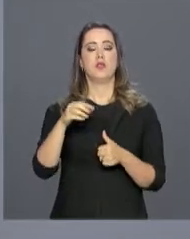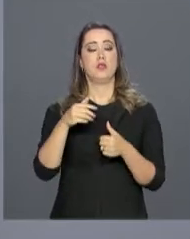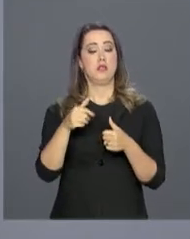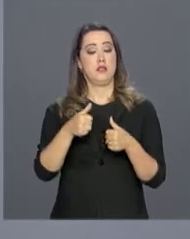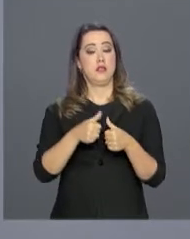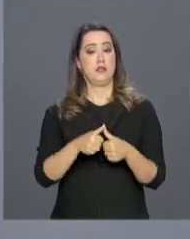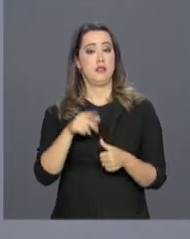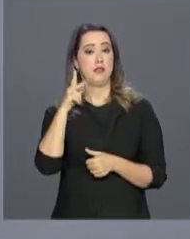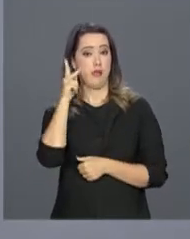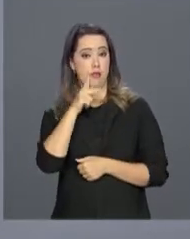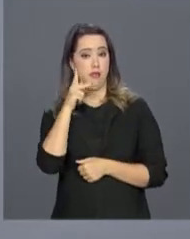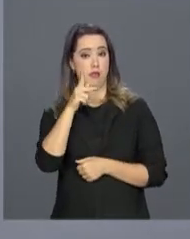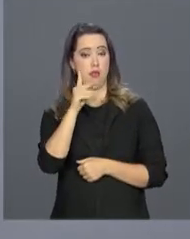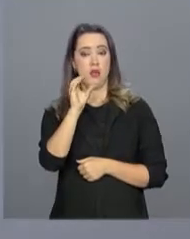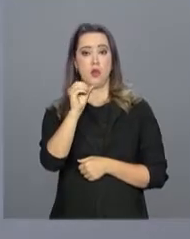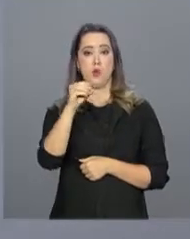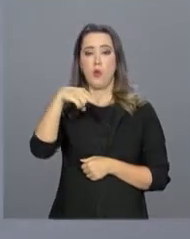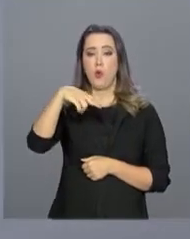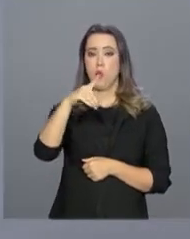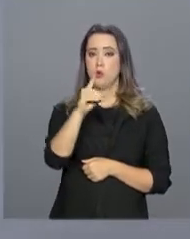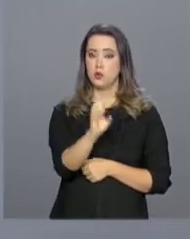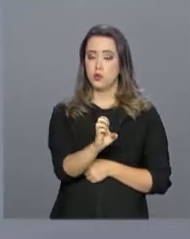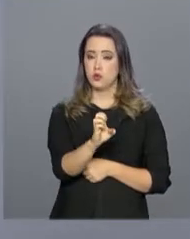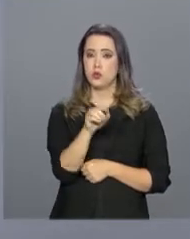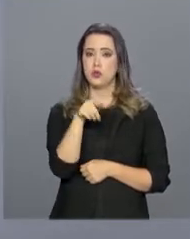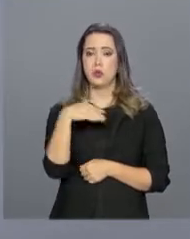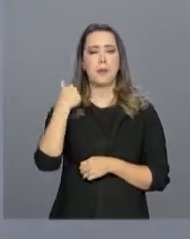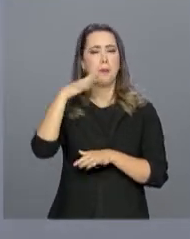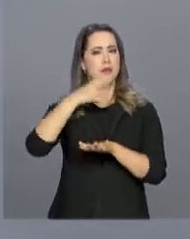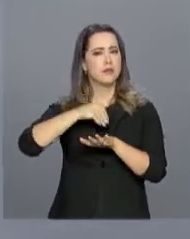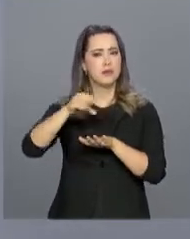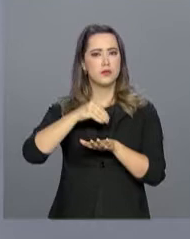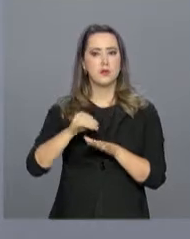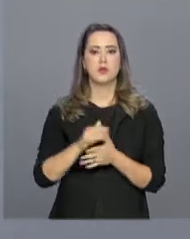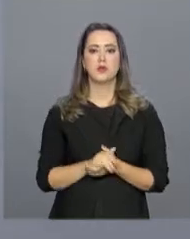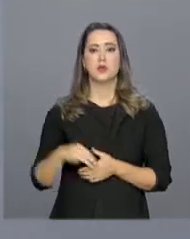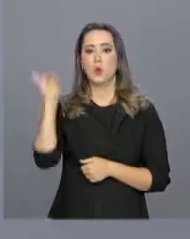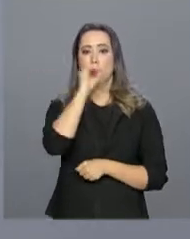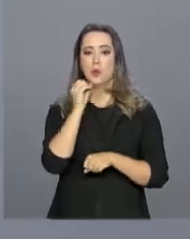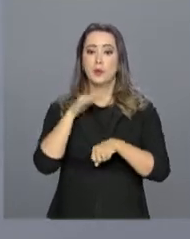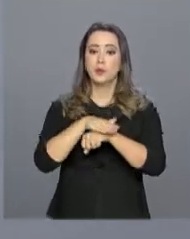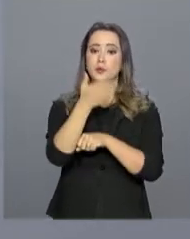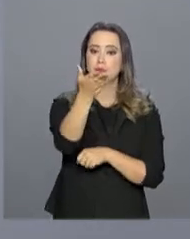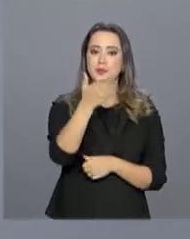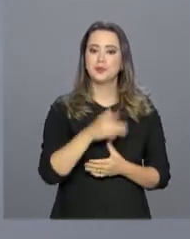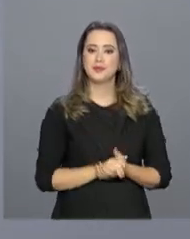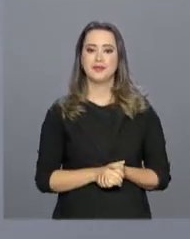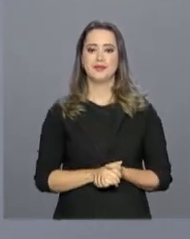na Paraíba, e tem mais informações para a gente. Olá, João Pedro, boa noite para você.